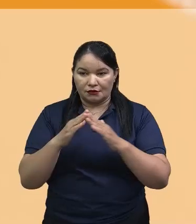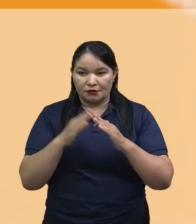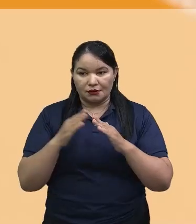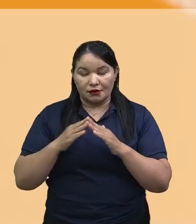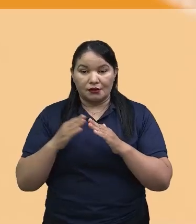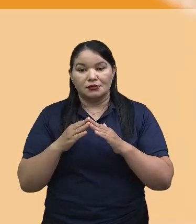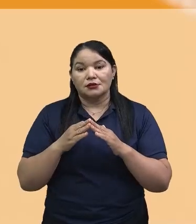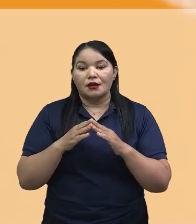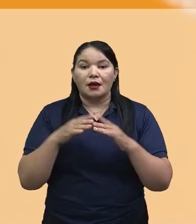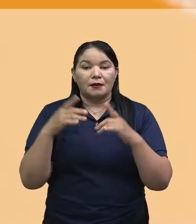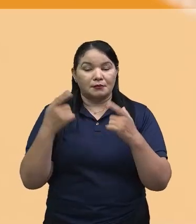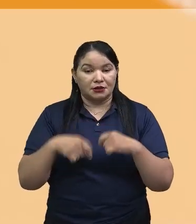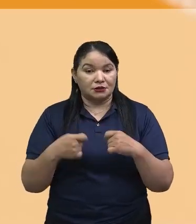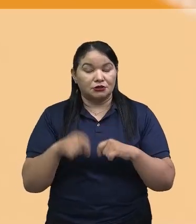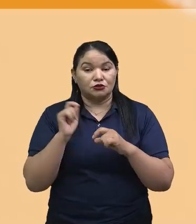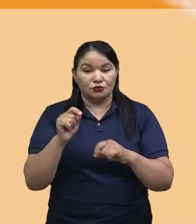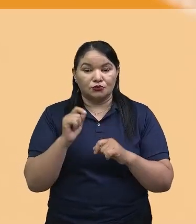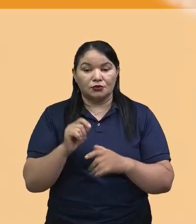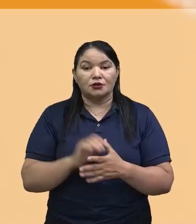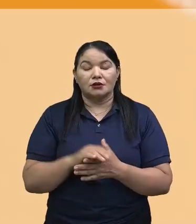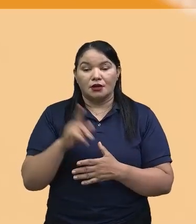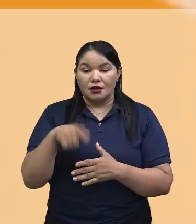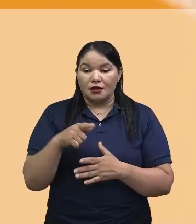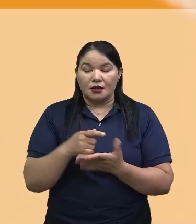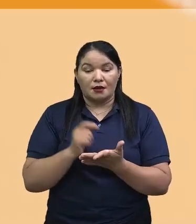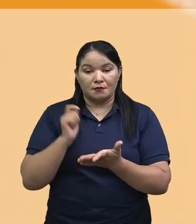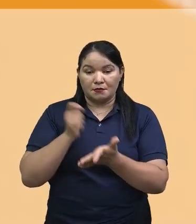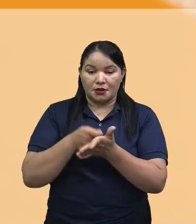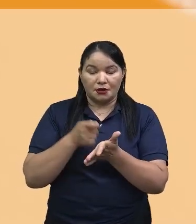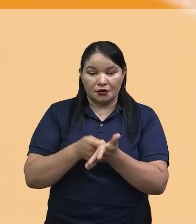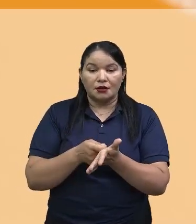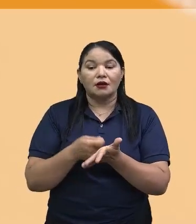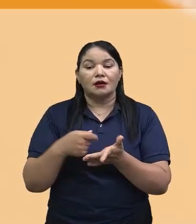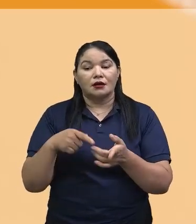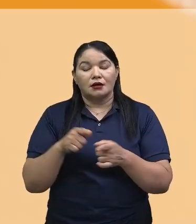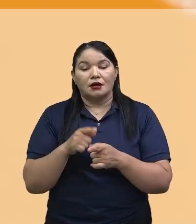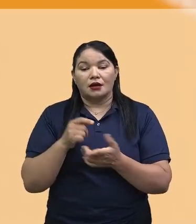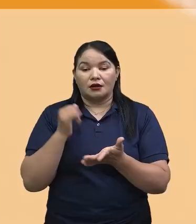sua residência, você vai ser compensado